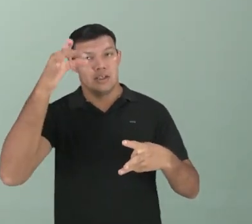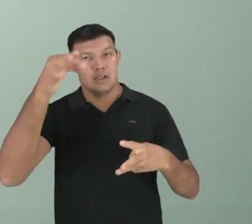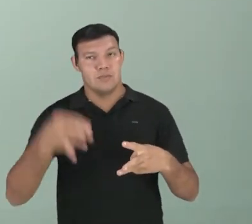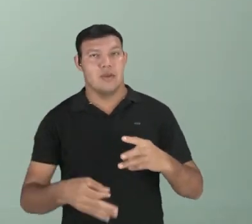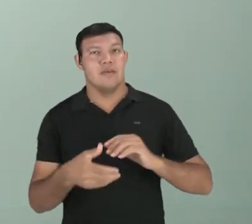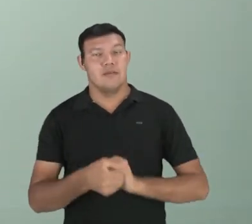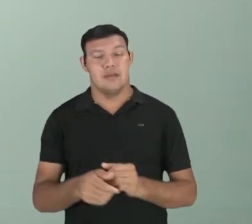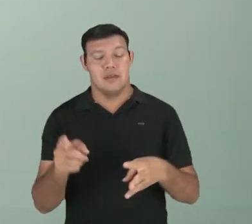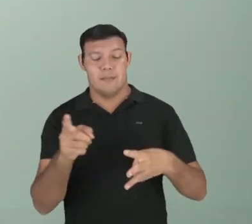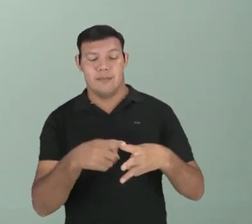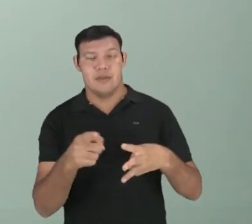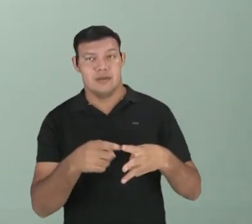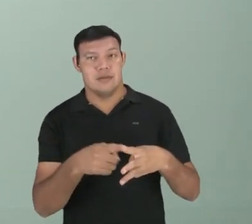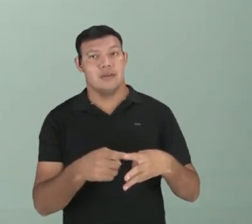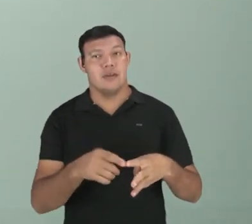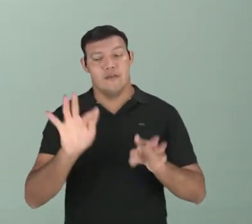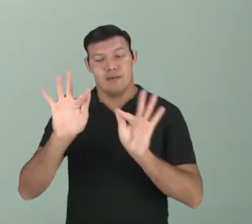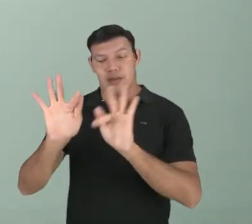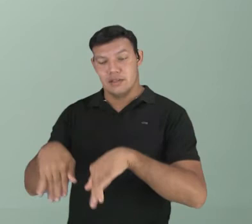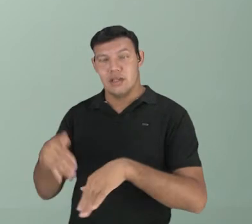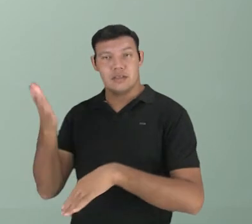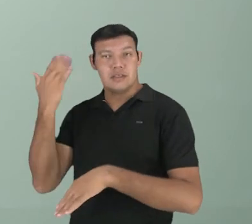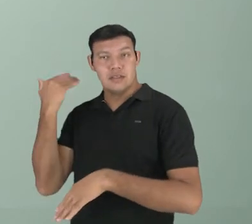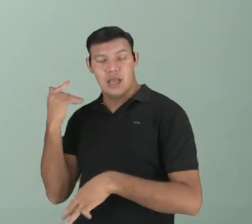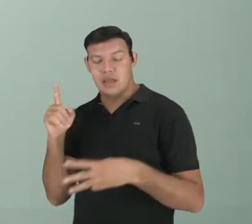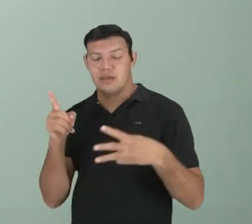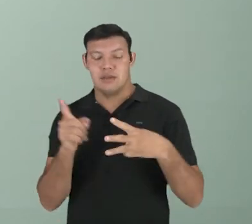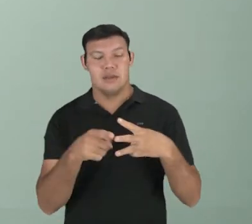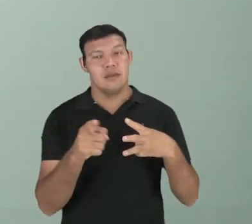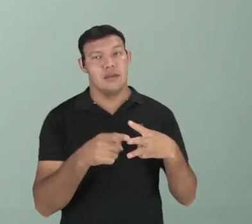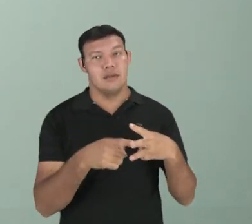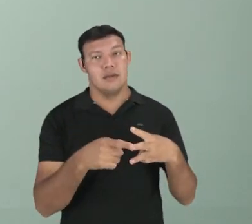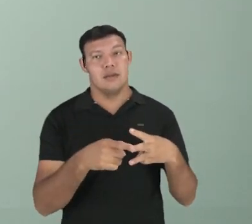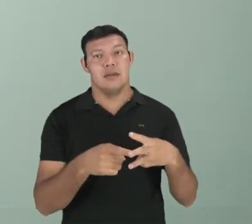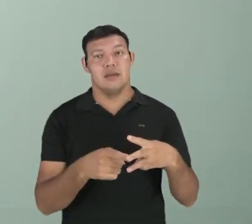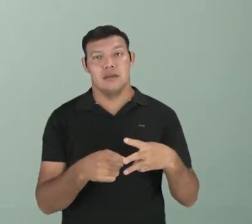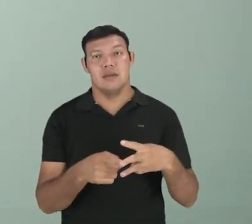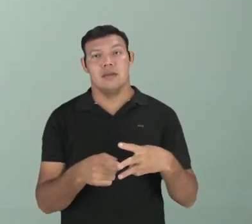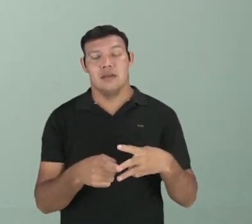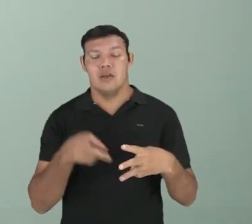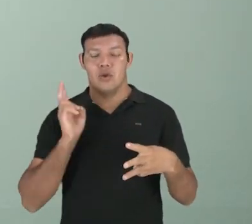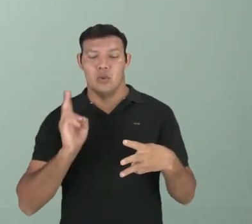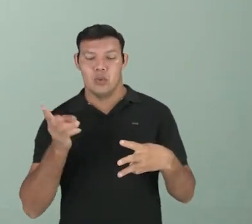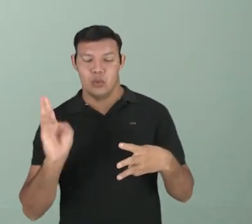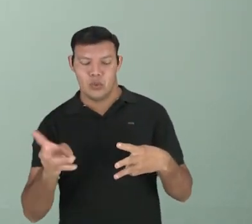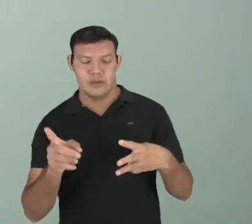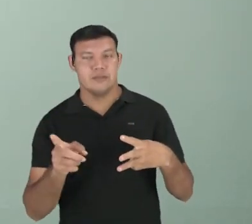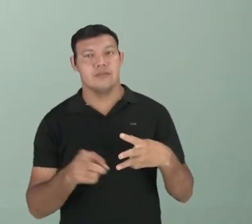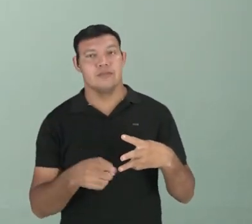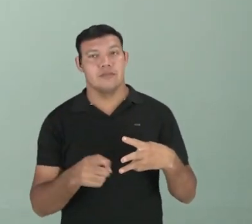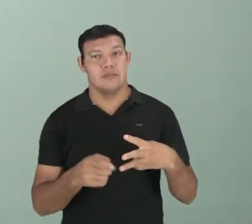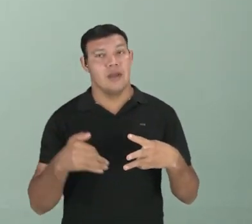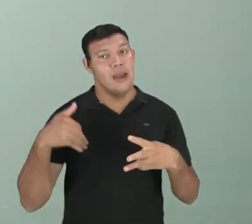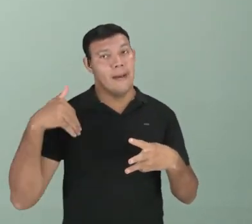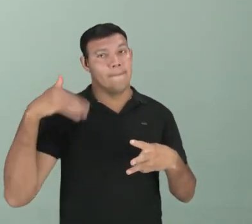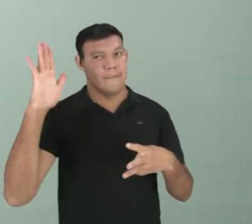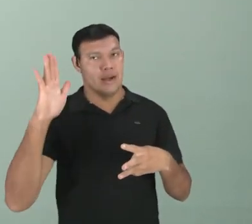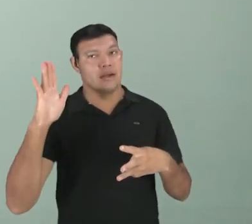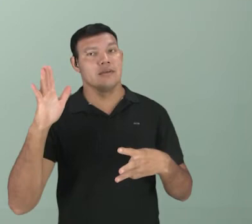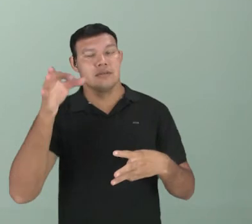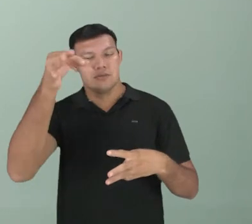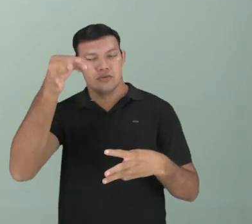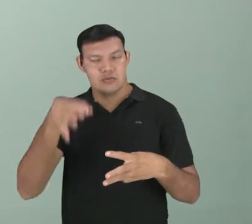ação concluída lá no passado. Pretérito imperfeito, ele traz ideia de continuidade.